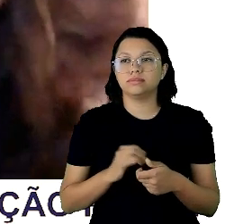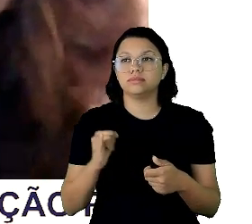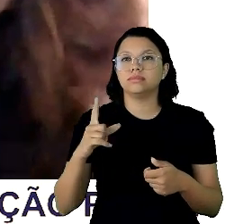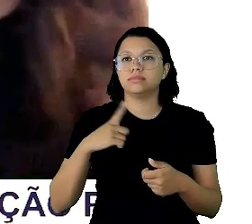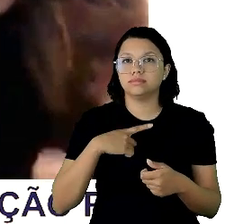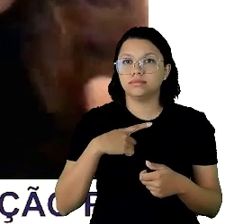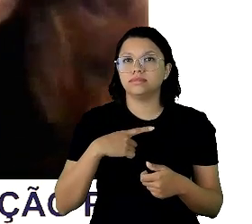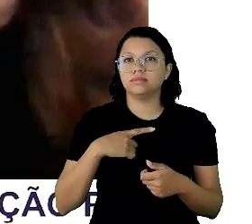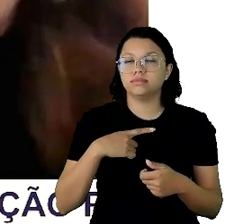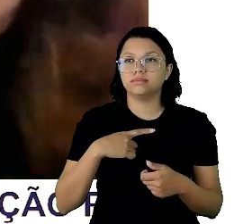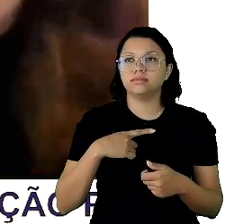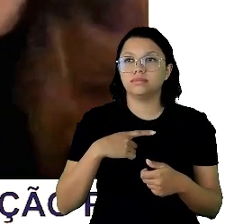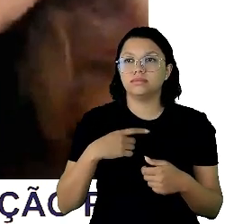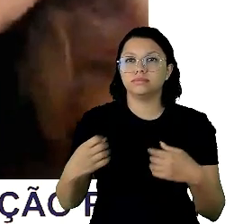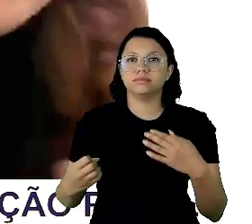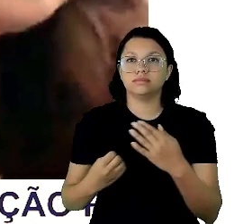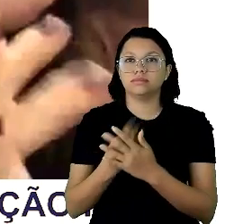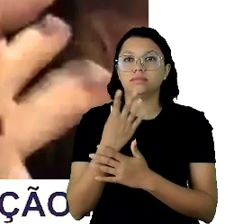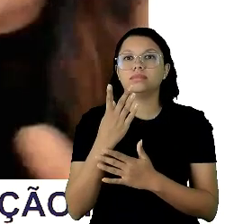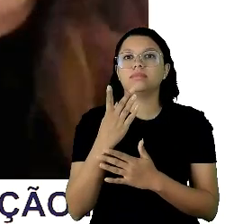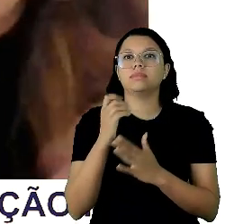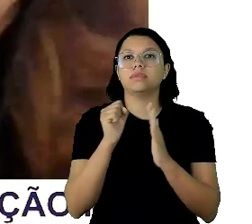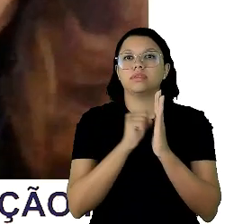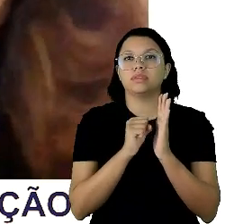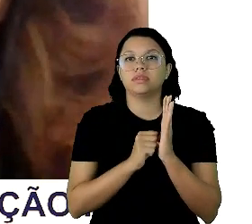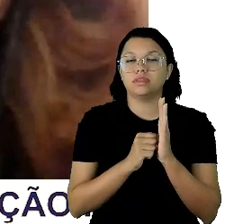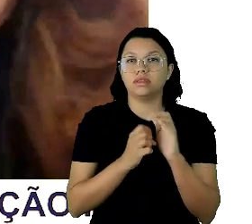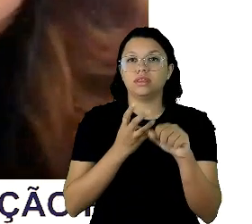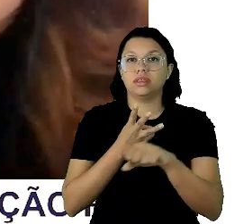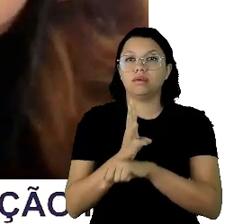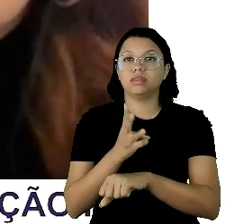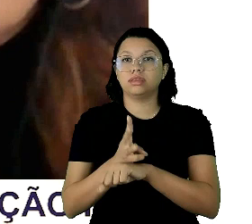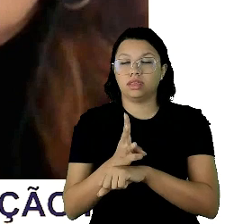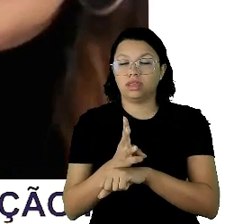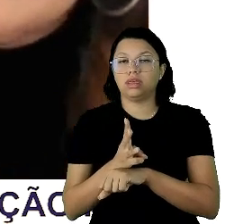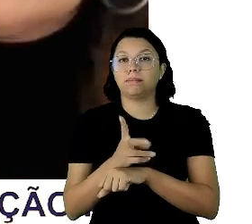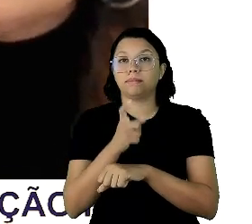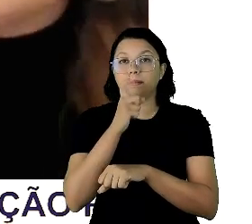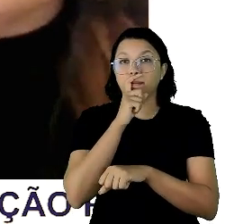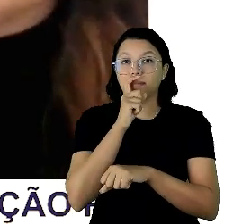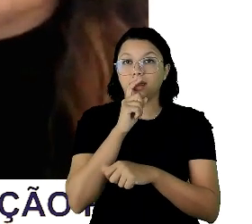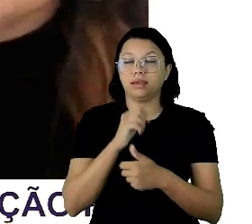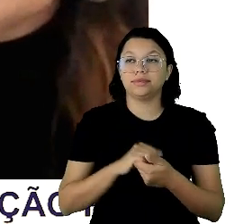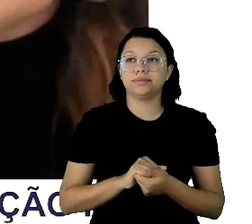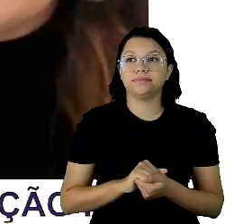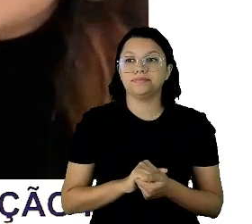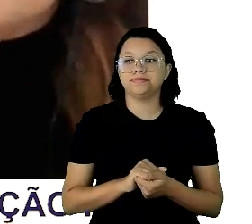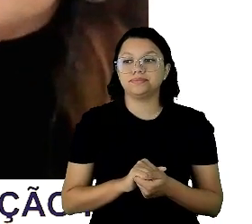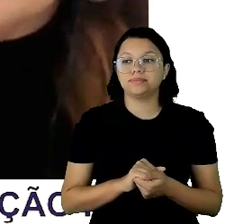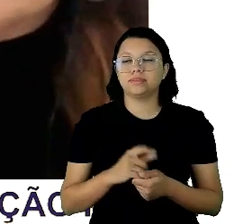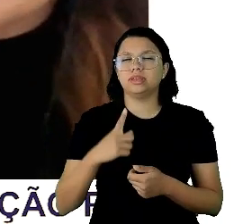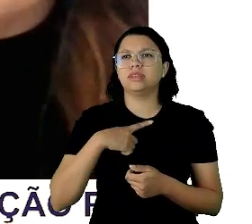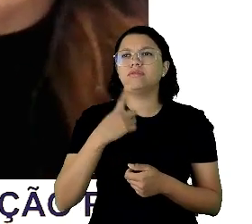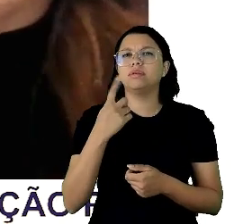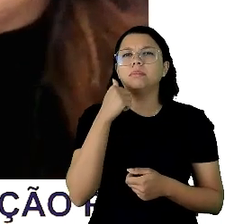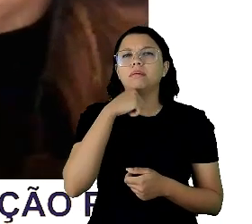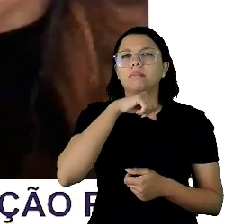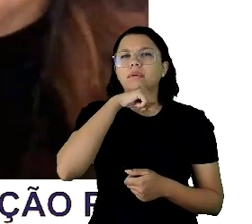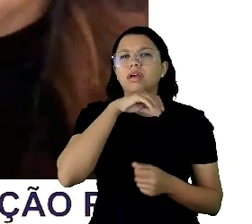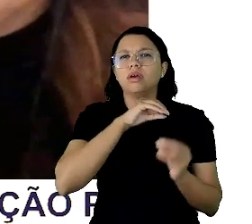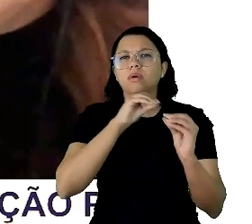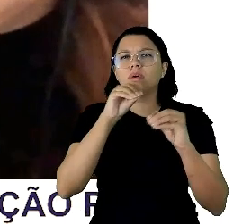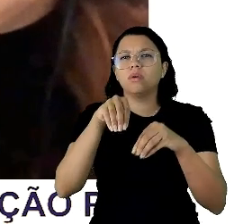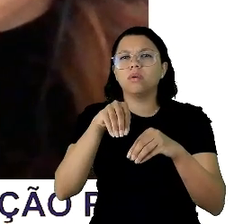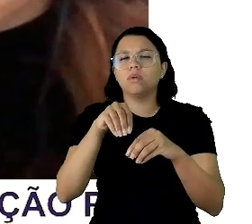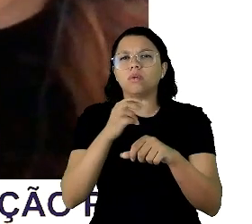inferno, é o tal do WhatsApp dos pais, né? Do grupo de WhatsApp dos pais. Aí teve uma mãe lá que colocou no grupo do WhatsApp que ela achava